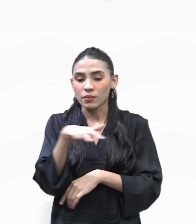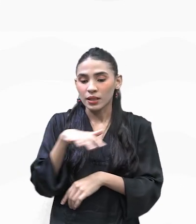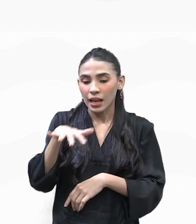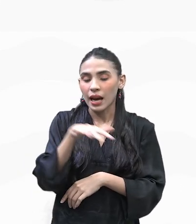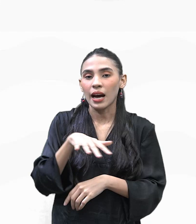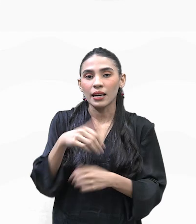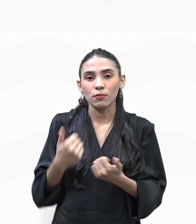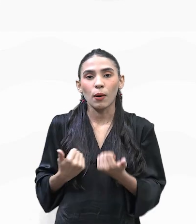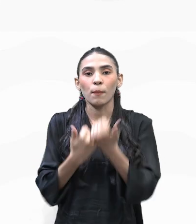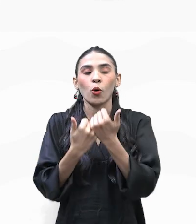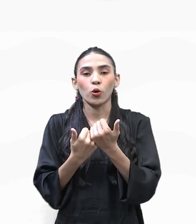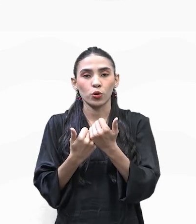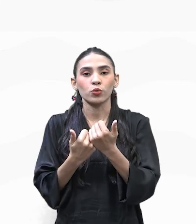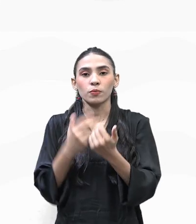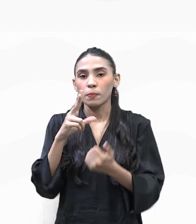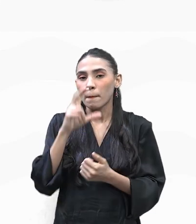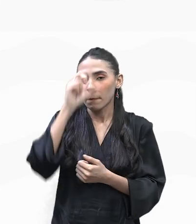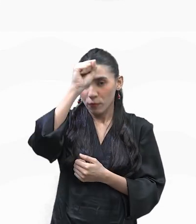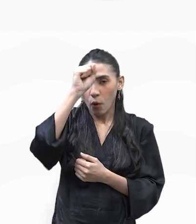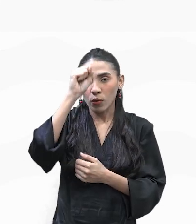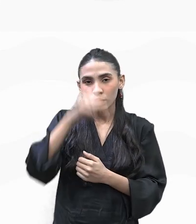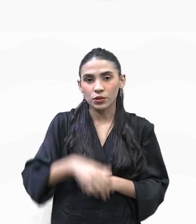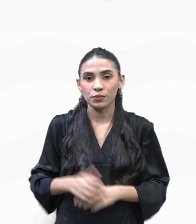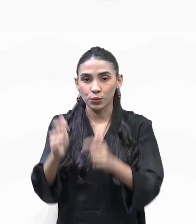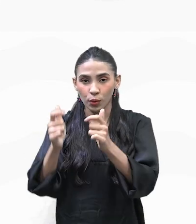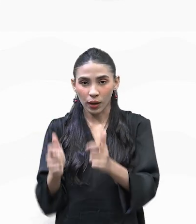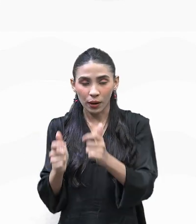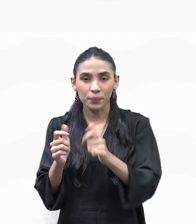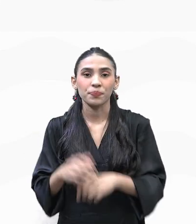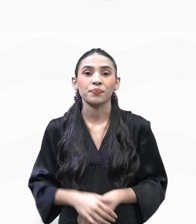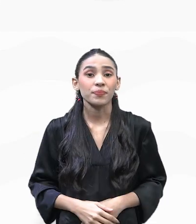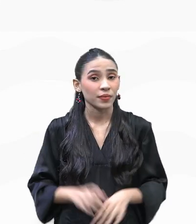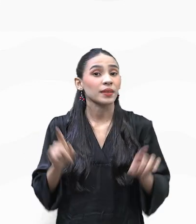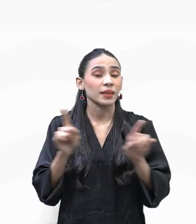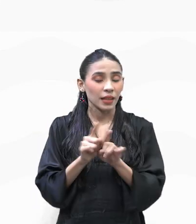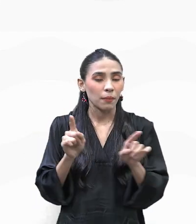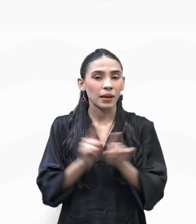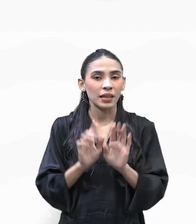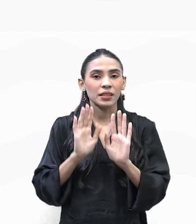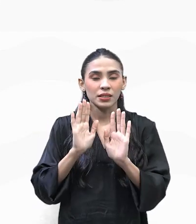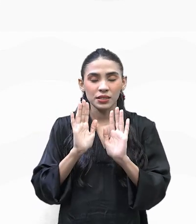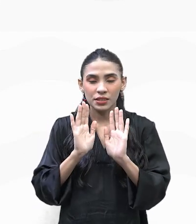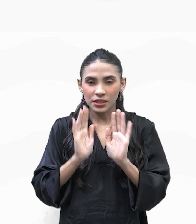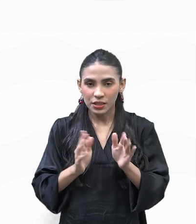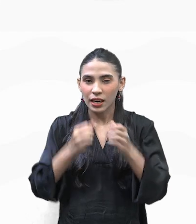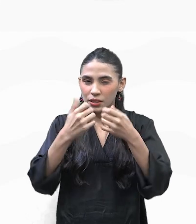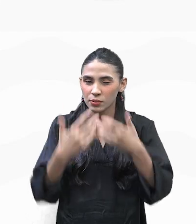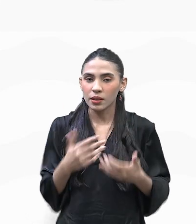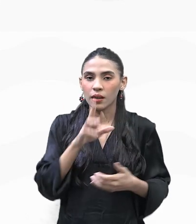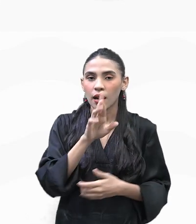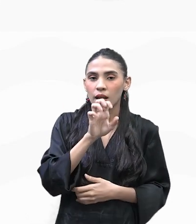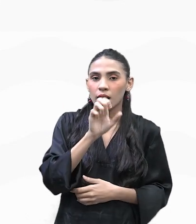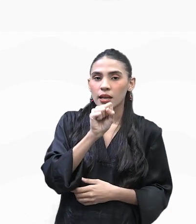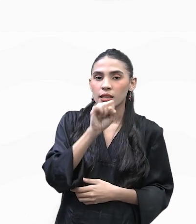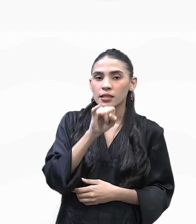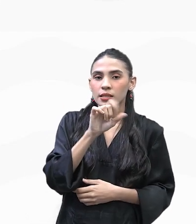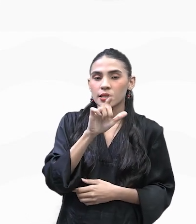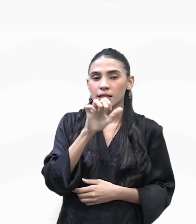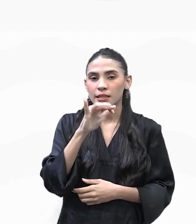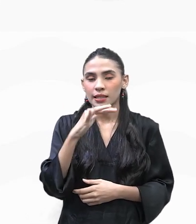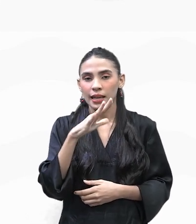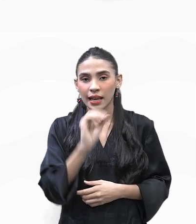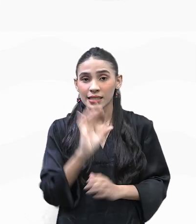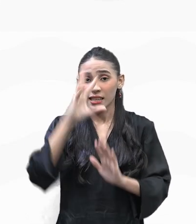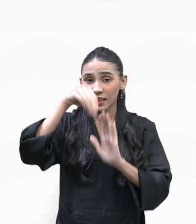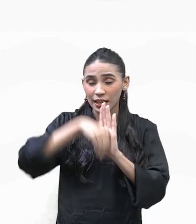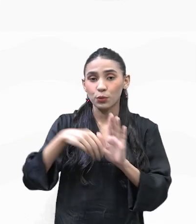assim fortalecido, né, a resiliência do local, né? A gente já falou também sobre resiliência, como é importante no